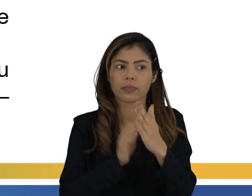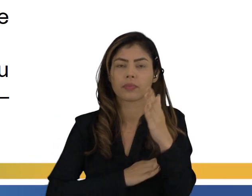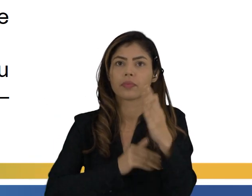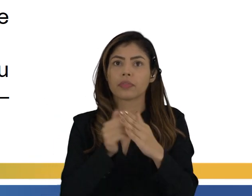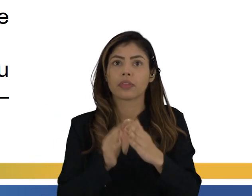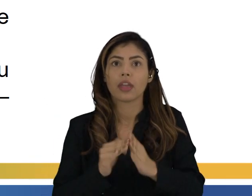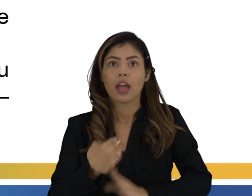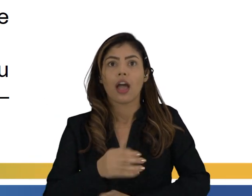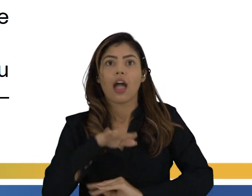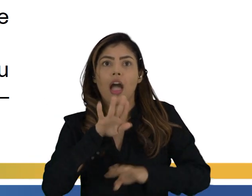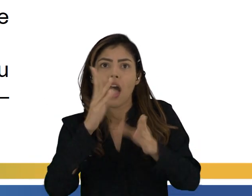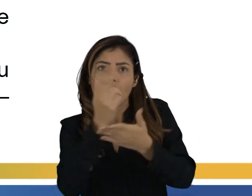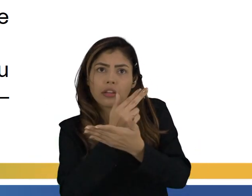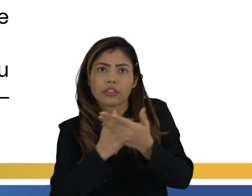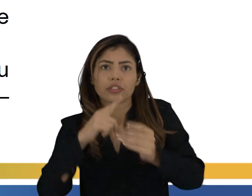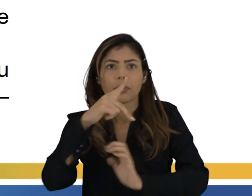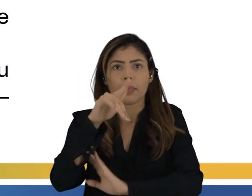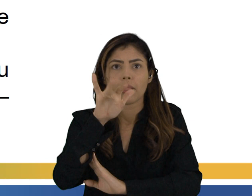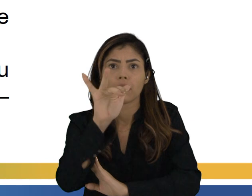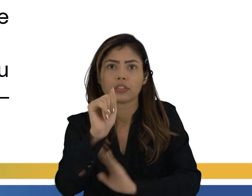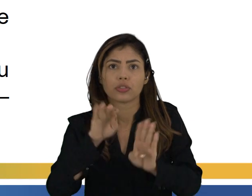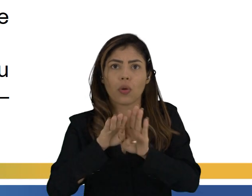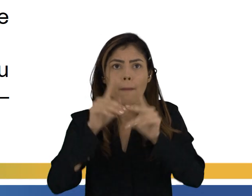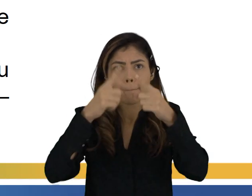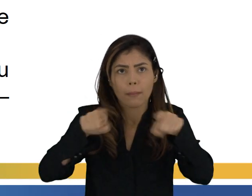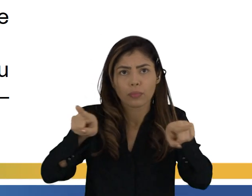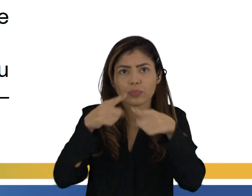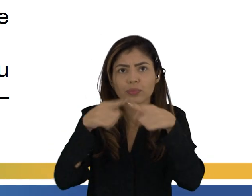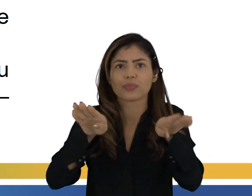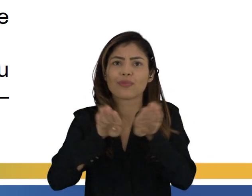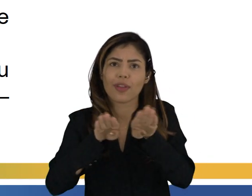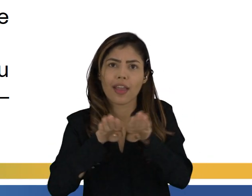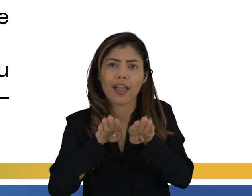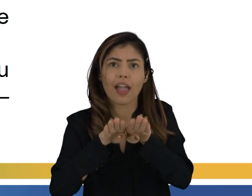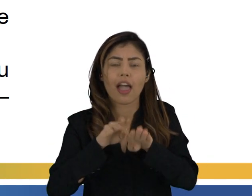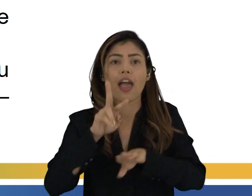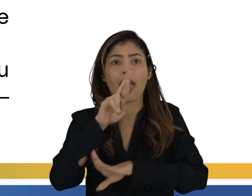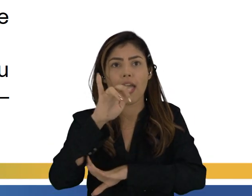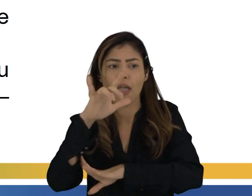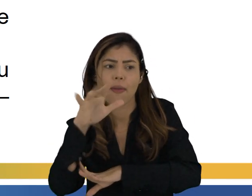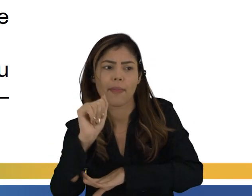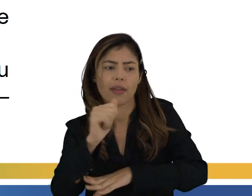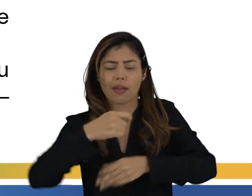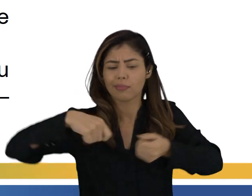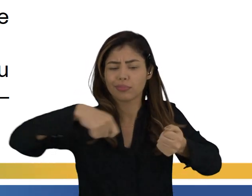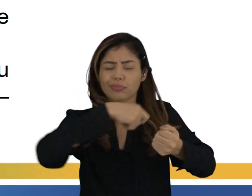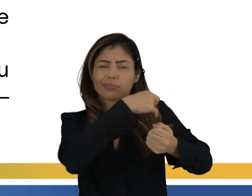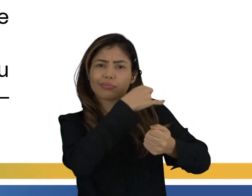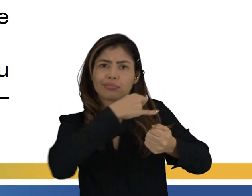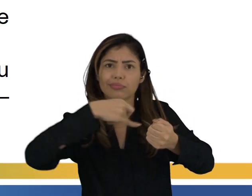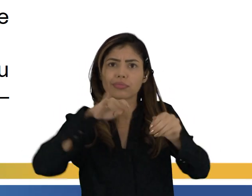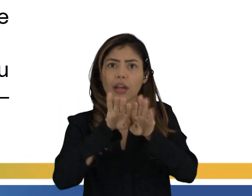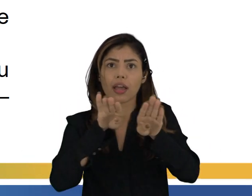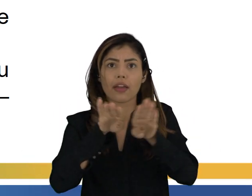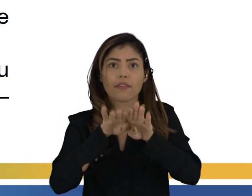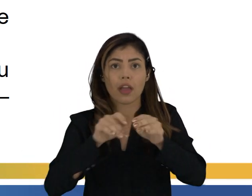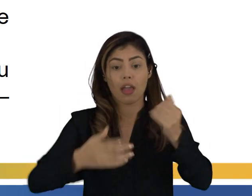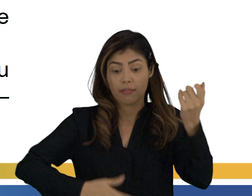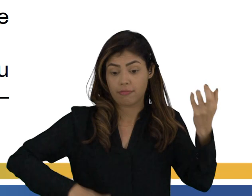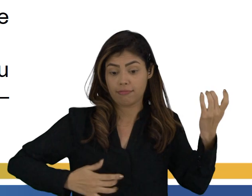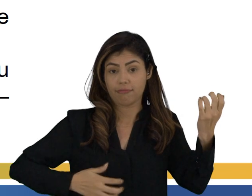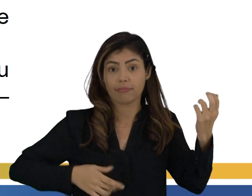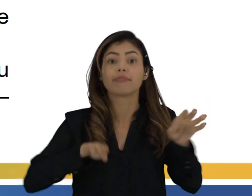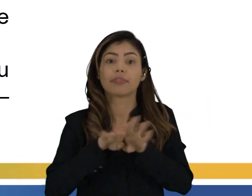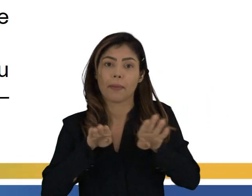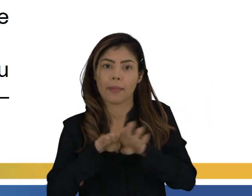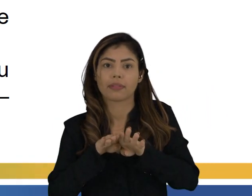artista plástico, compositor, músico, ele tocava rebeca, violino, ele tocava violão e